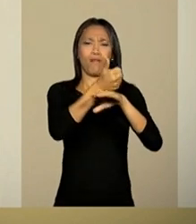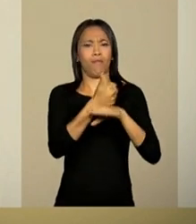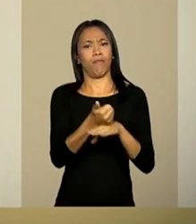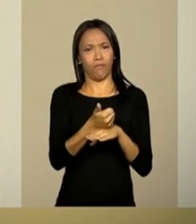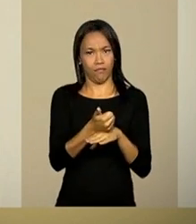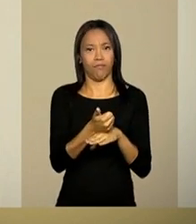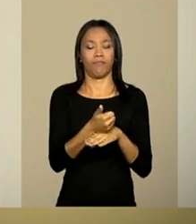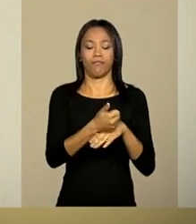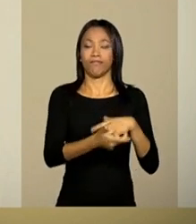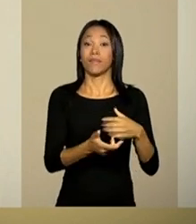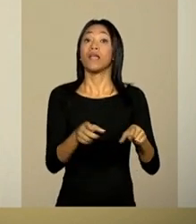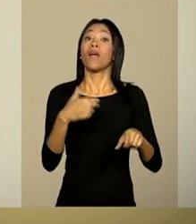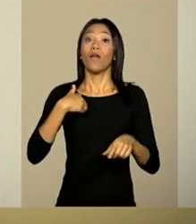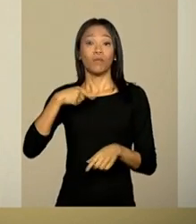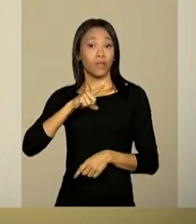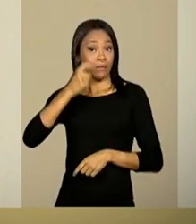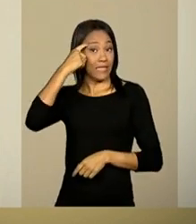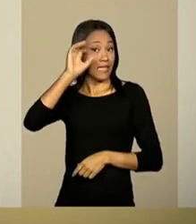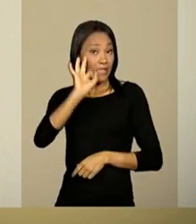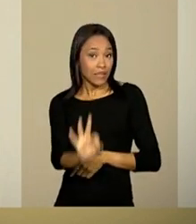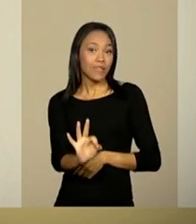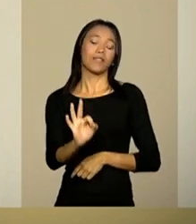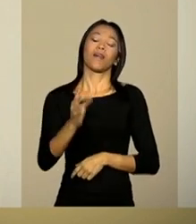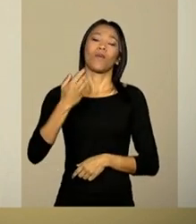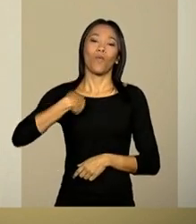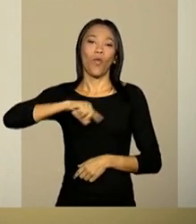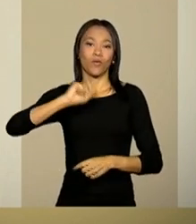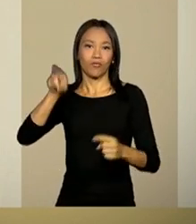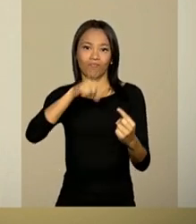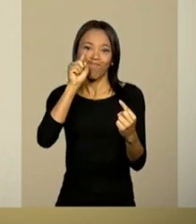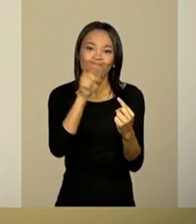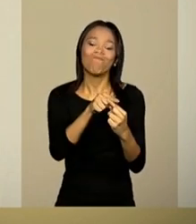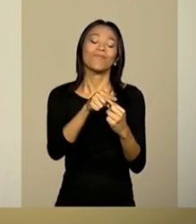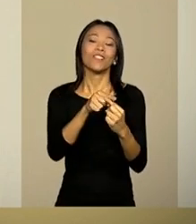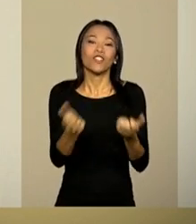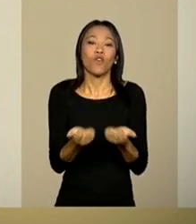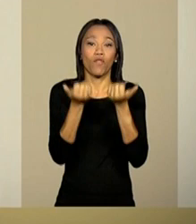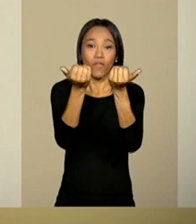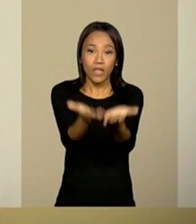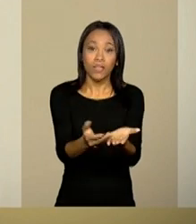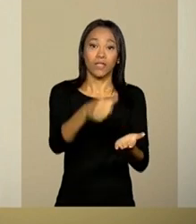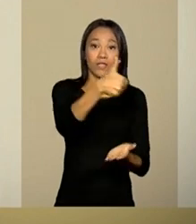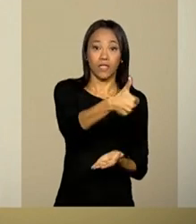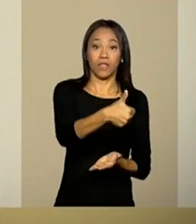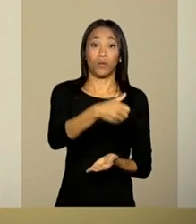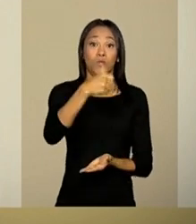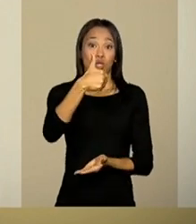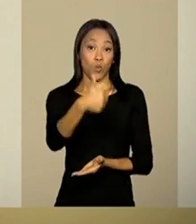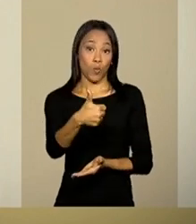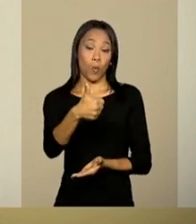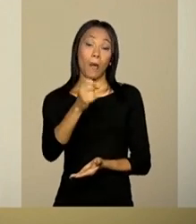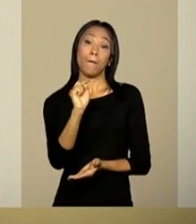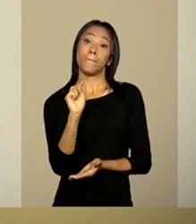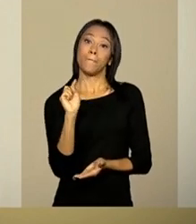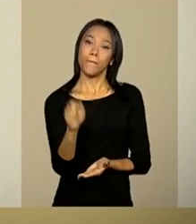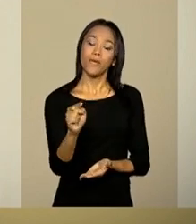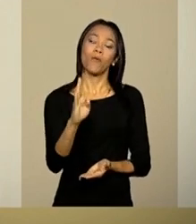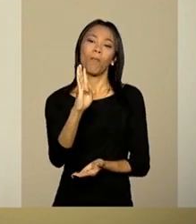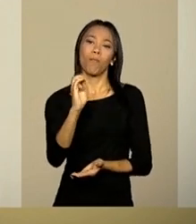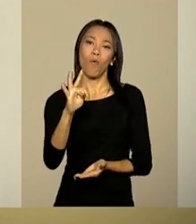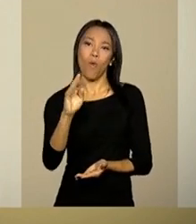mais eu tenho certeza Luciano de que com a nossa meta de oferecer 101.000 bolsas do Ciência sem